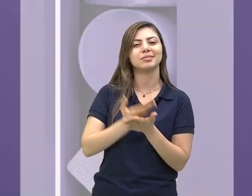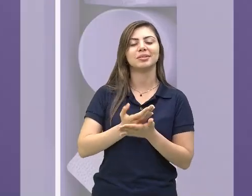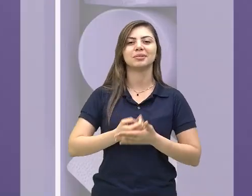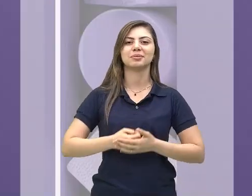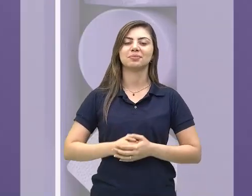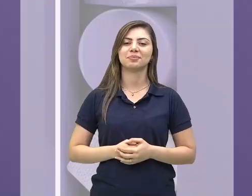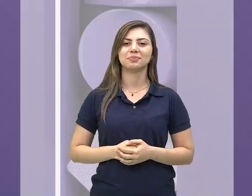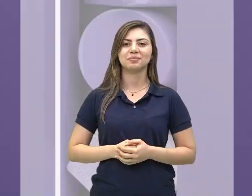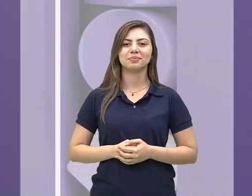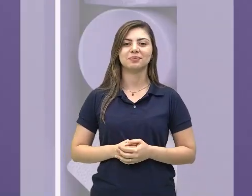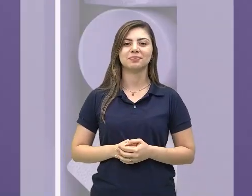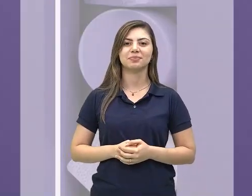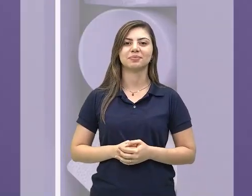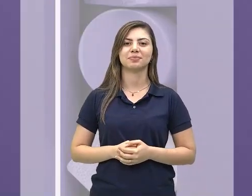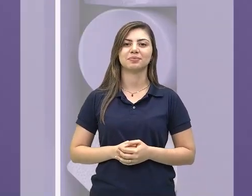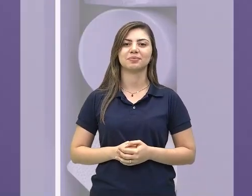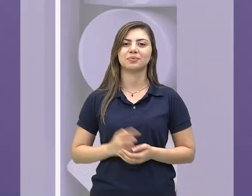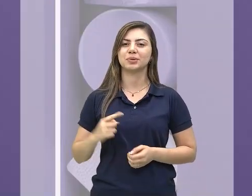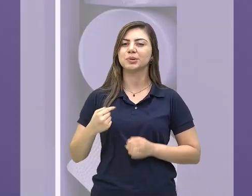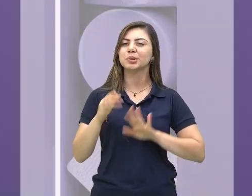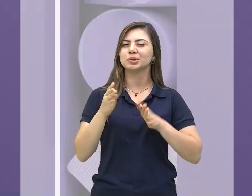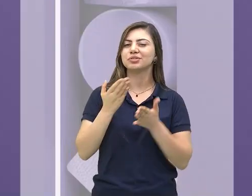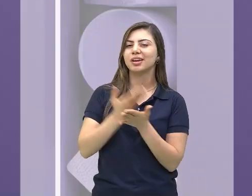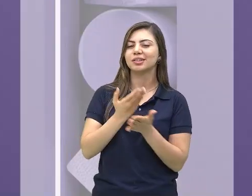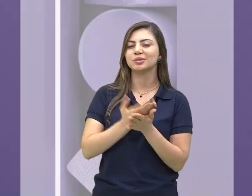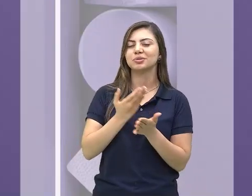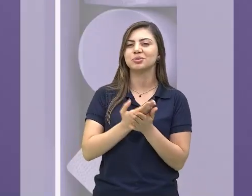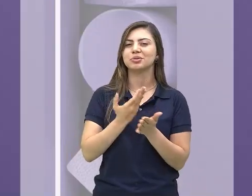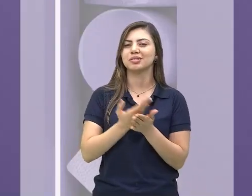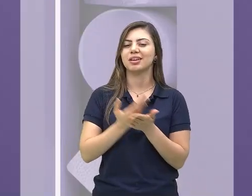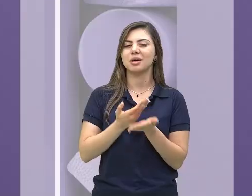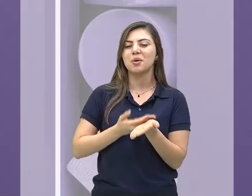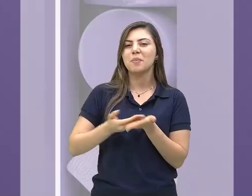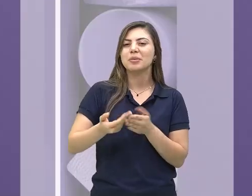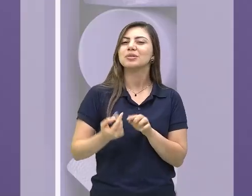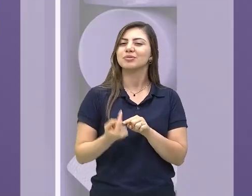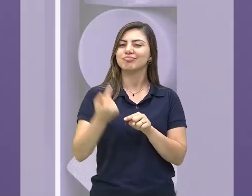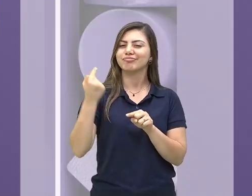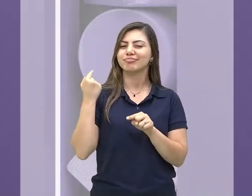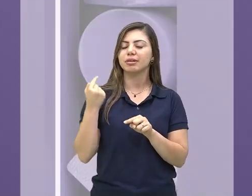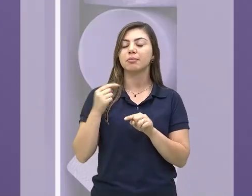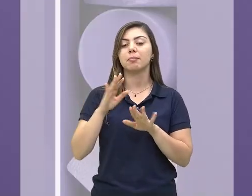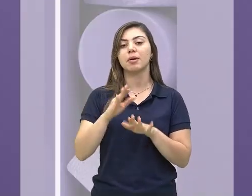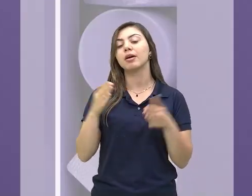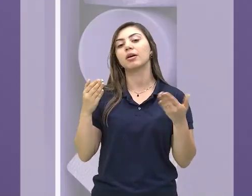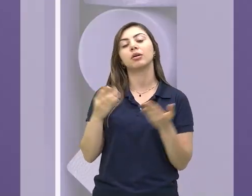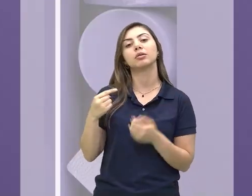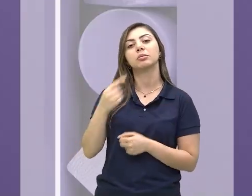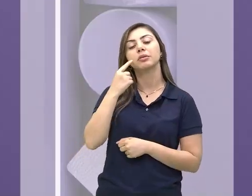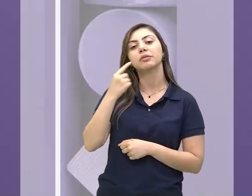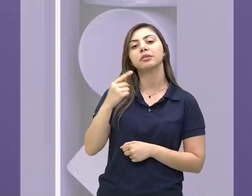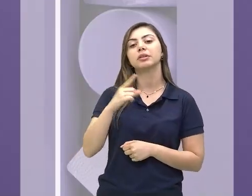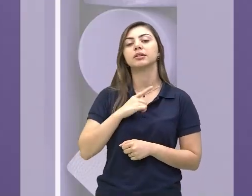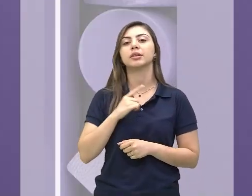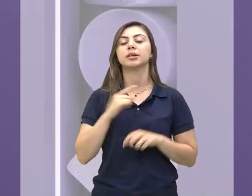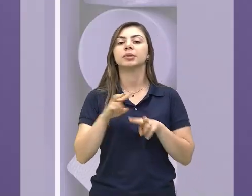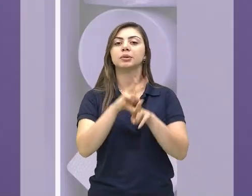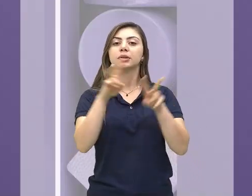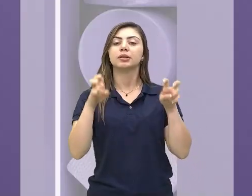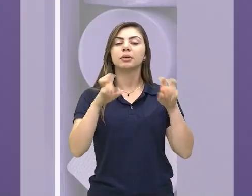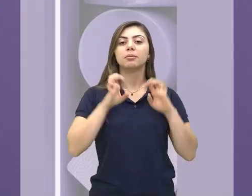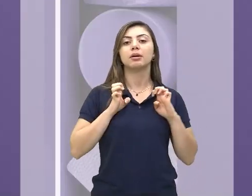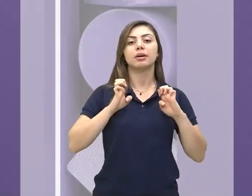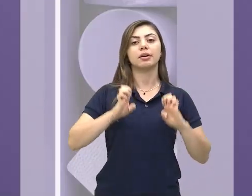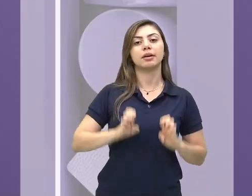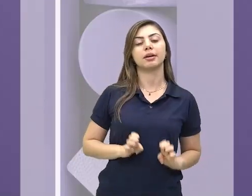já estamos fazendo há um certo tempo. Na verdade, é revisitar os tópicos sobre ética e moral